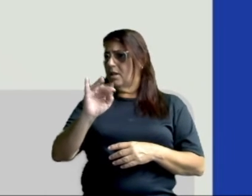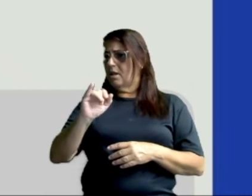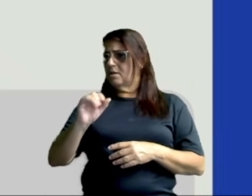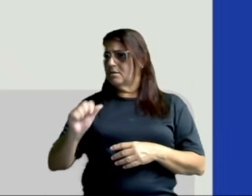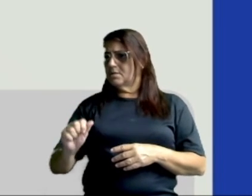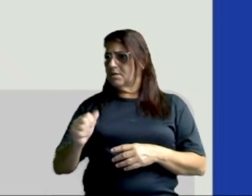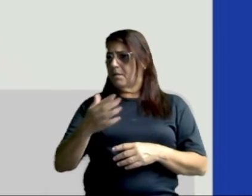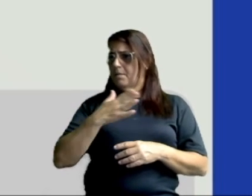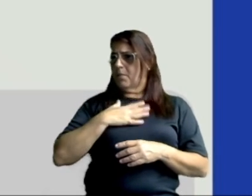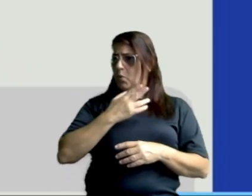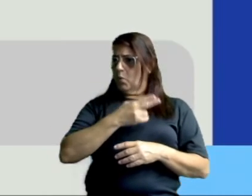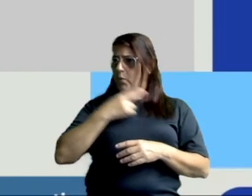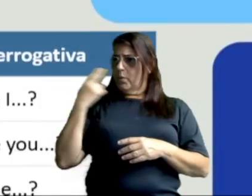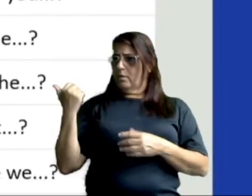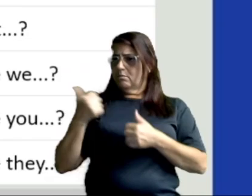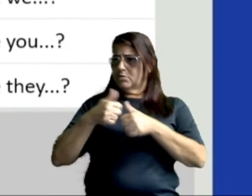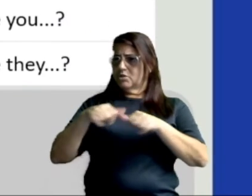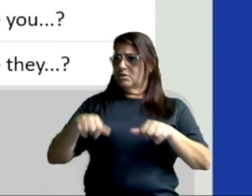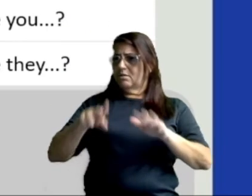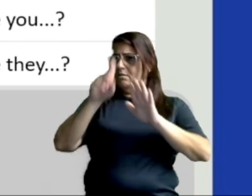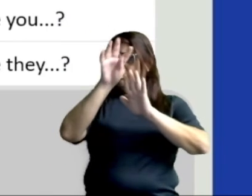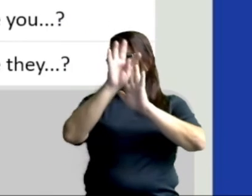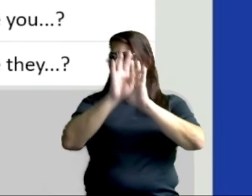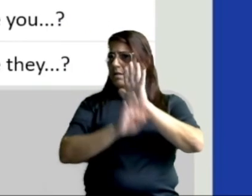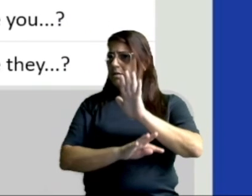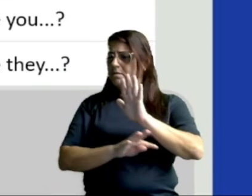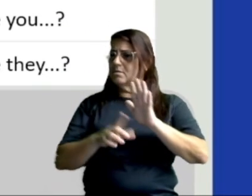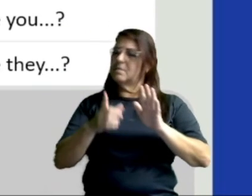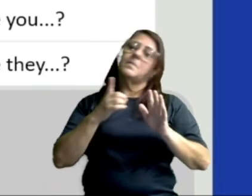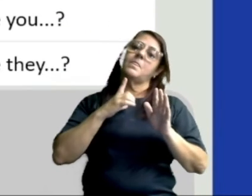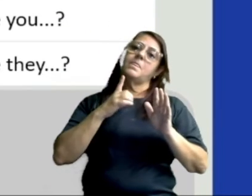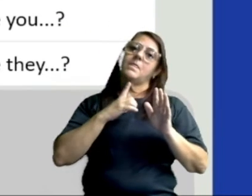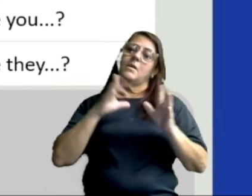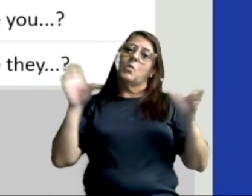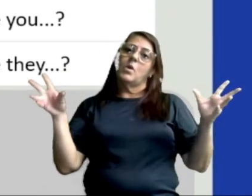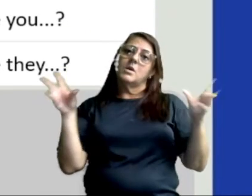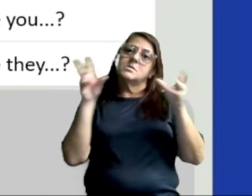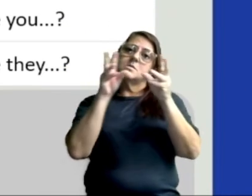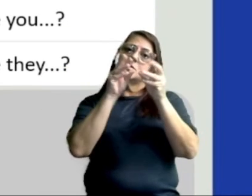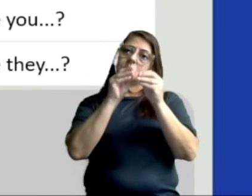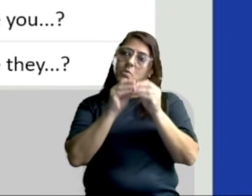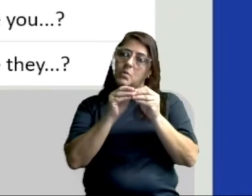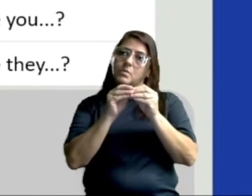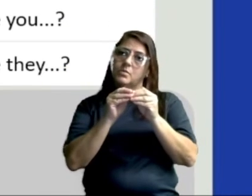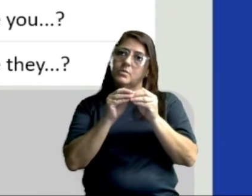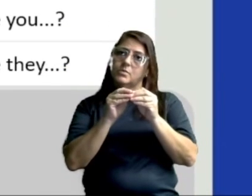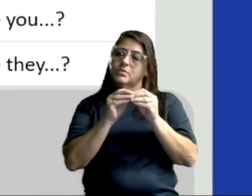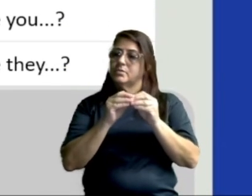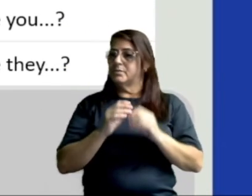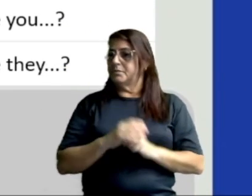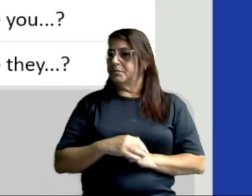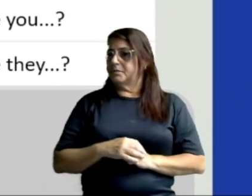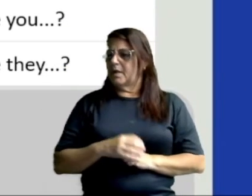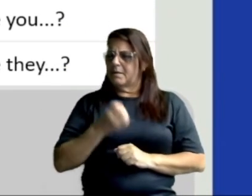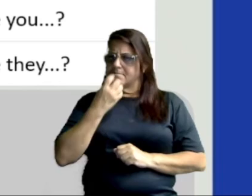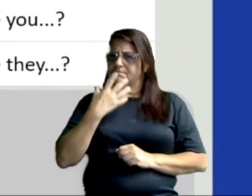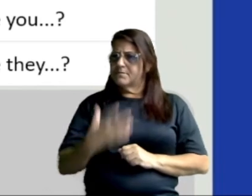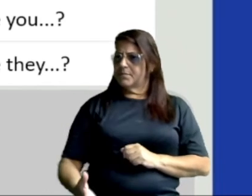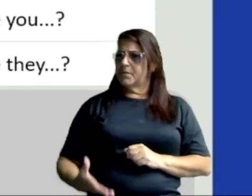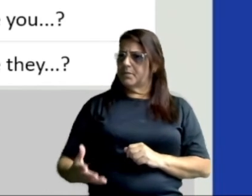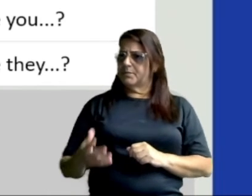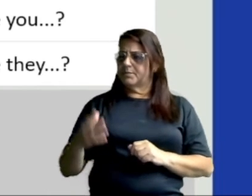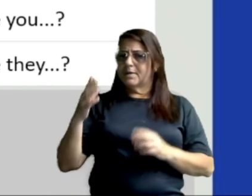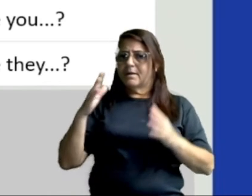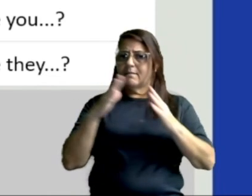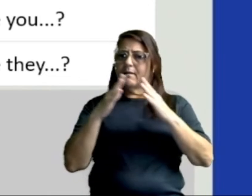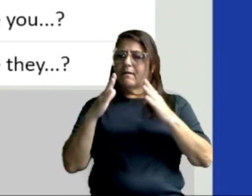tua frase, certo? Bom, trouxe para você aqui esse resumo geral, então ele é bom porque você aí em